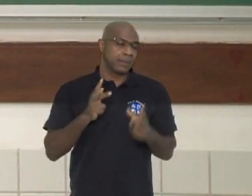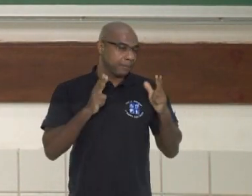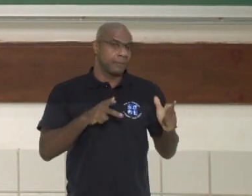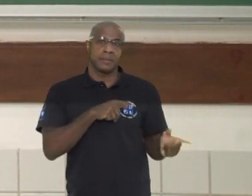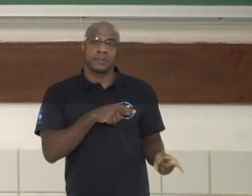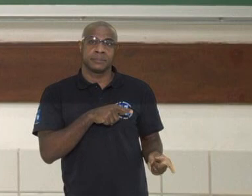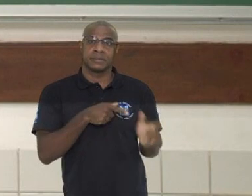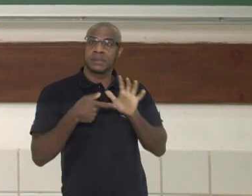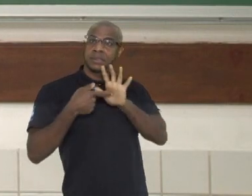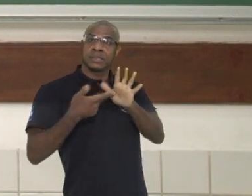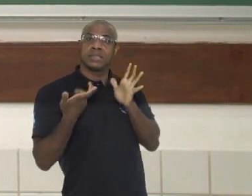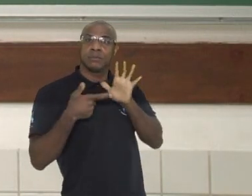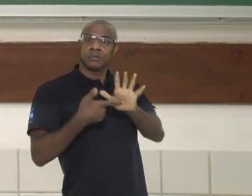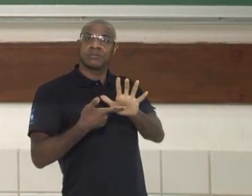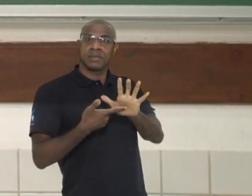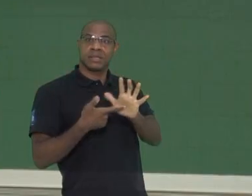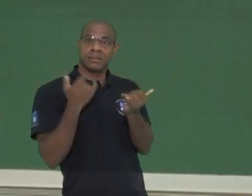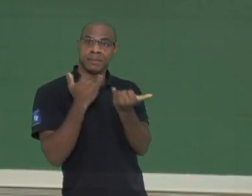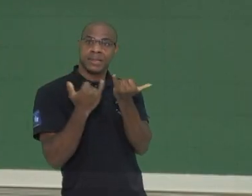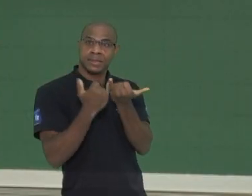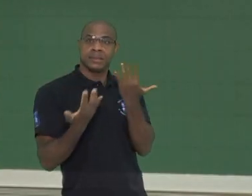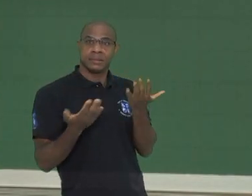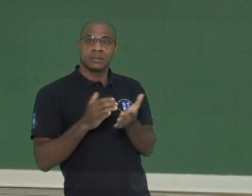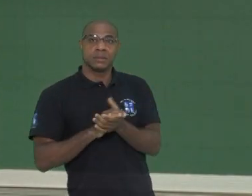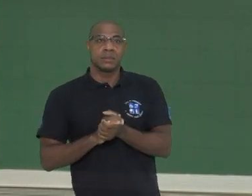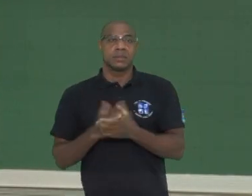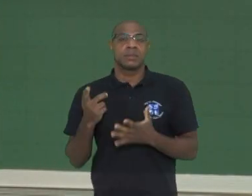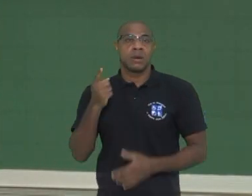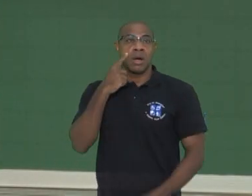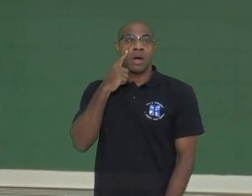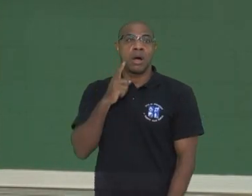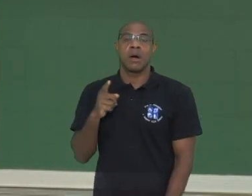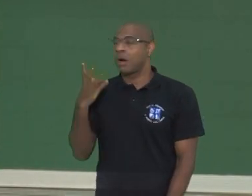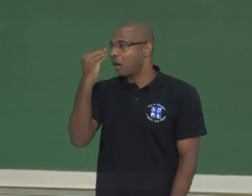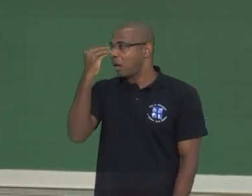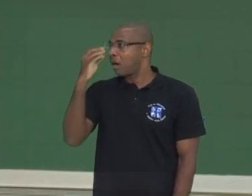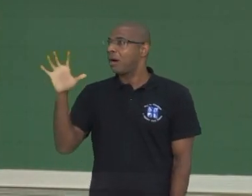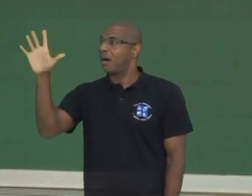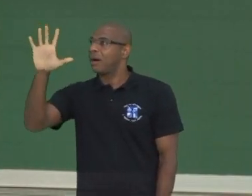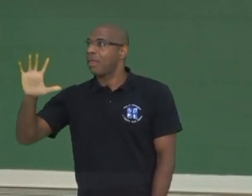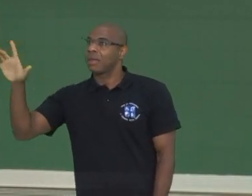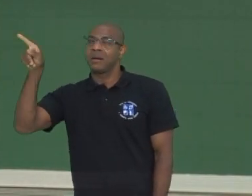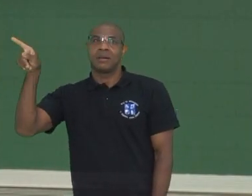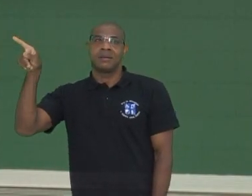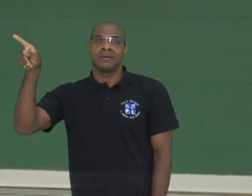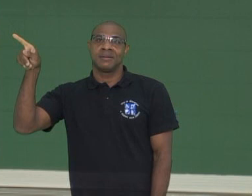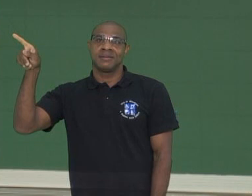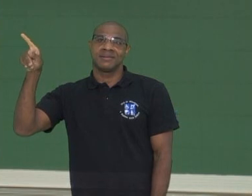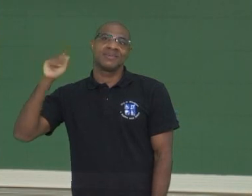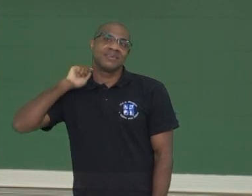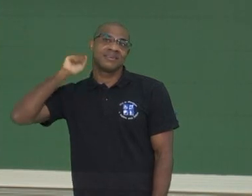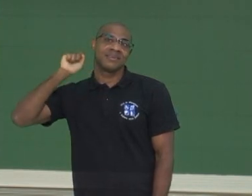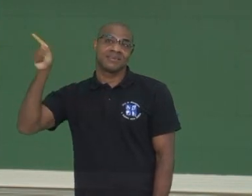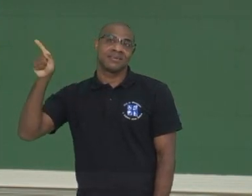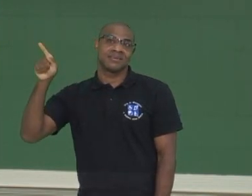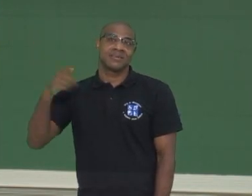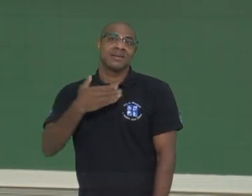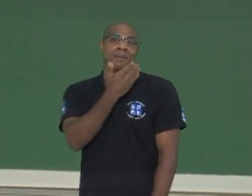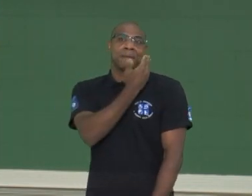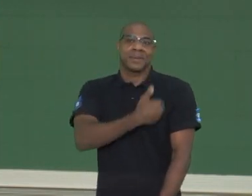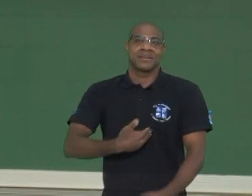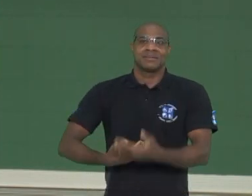aqui mais uma obra, Tiradentes esquartejado de Pedro Américo, pintura de 1893,